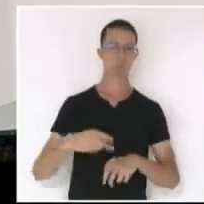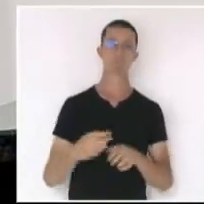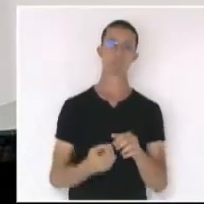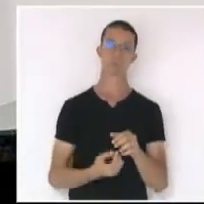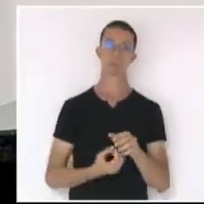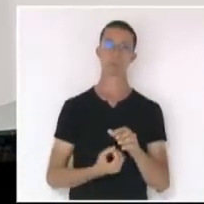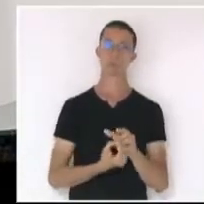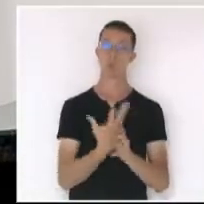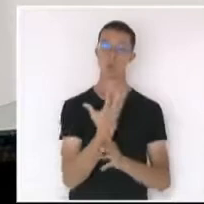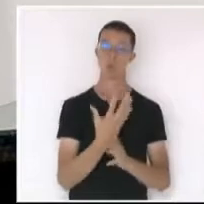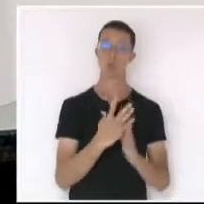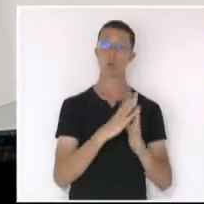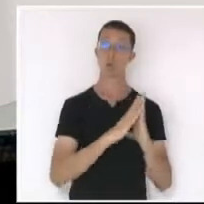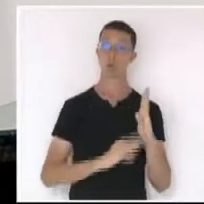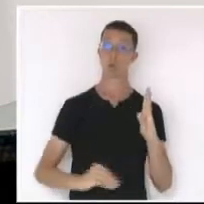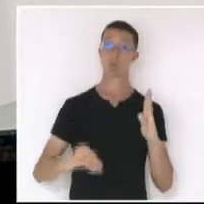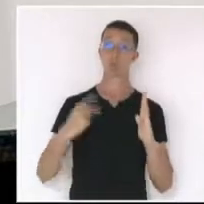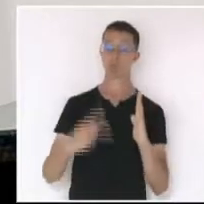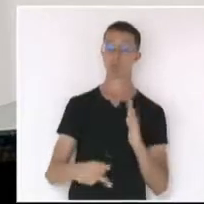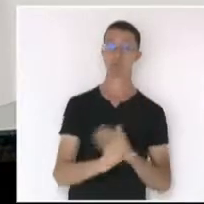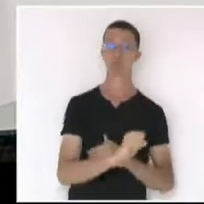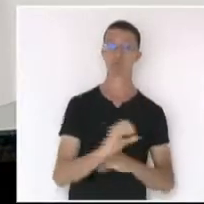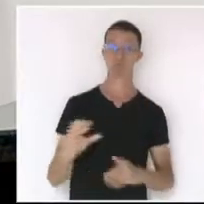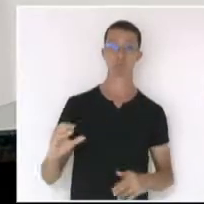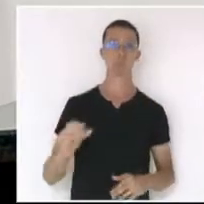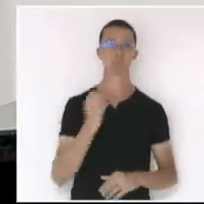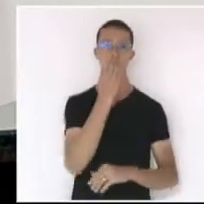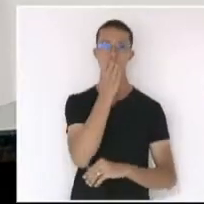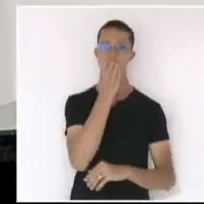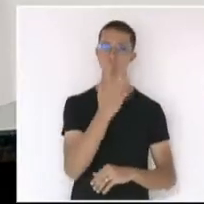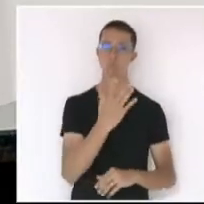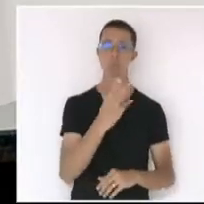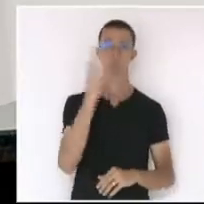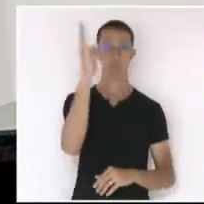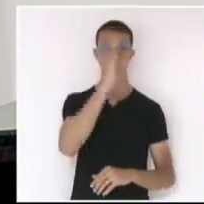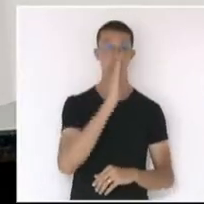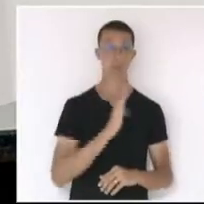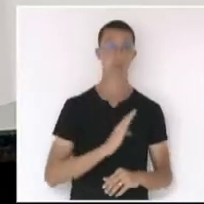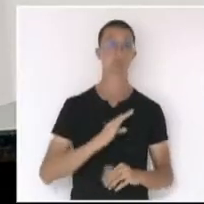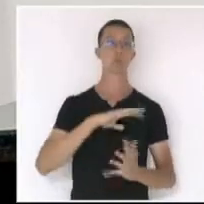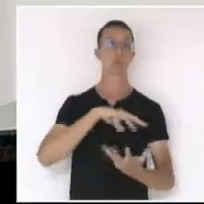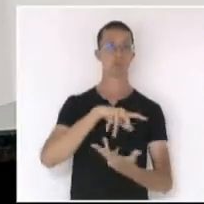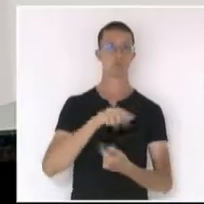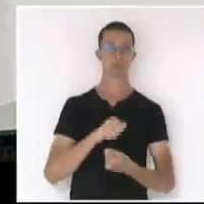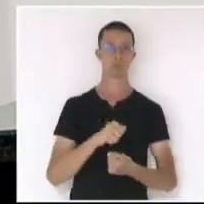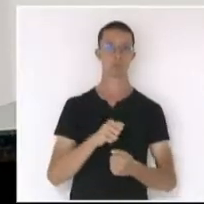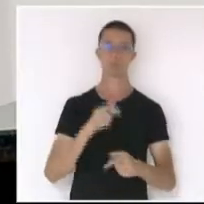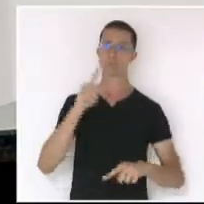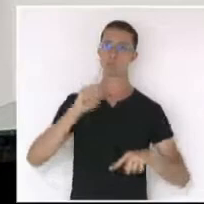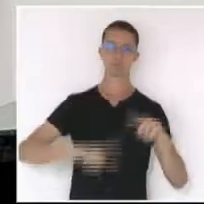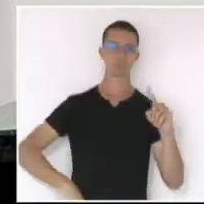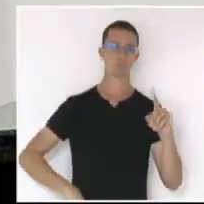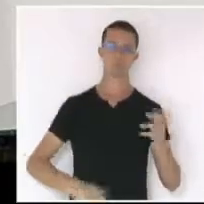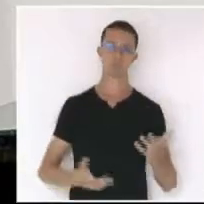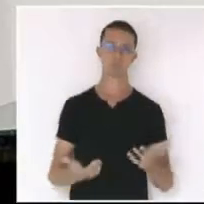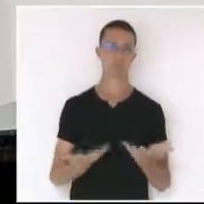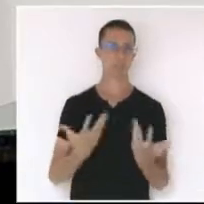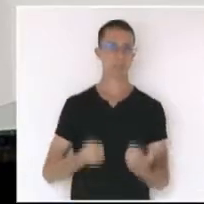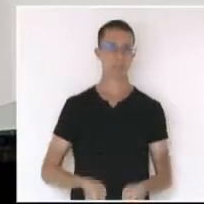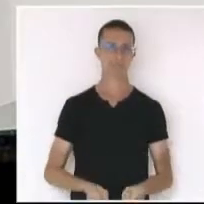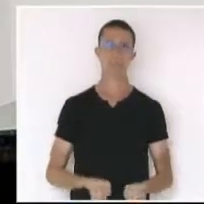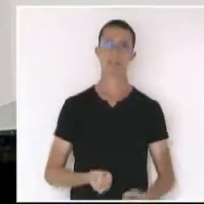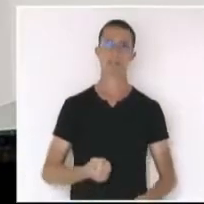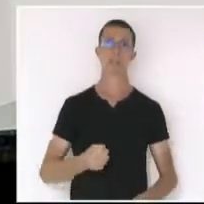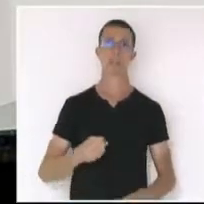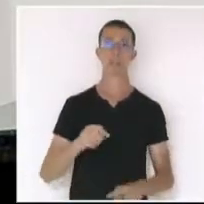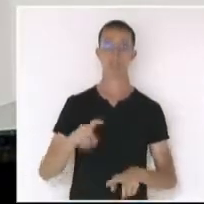Catarina Claro para o para o Brasil e para o mundo nós não podemos permitir de que a agricultura Catarinense seja